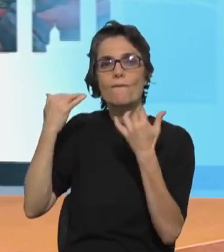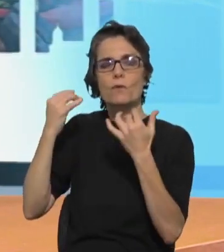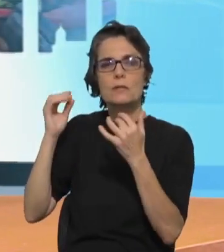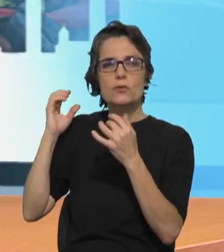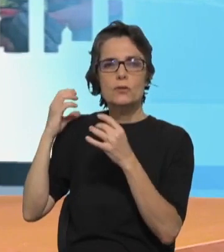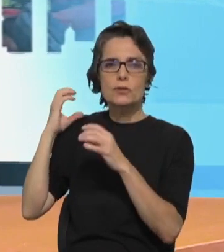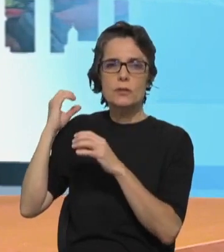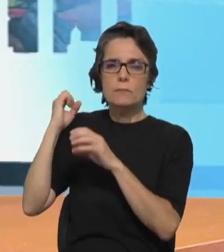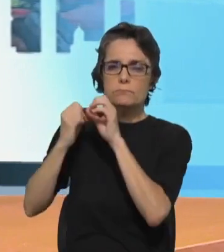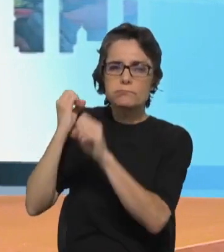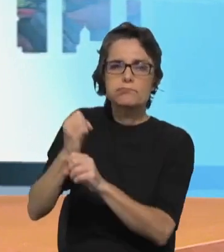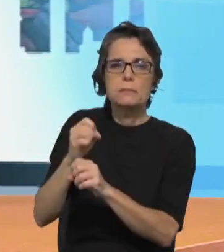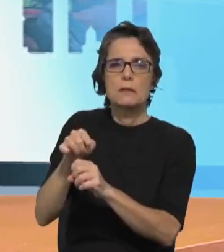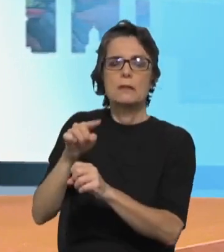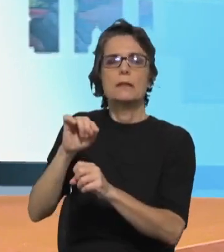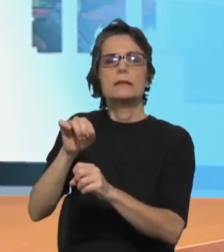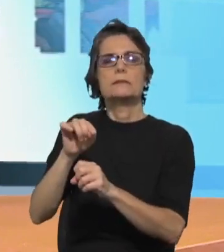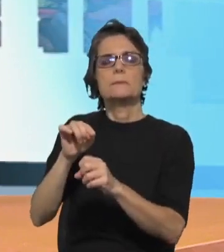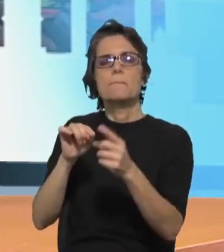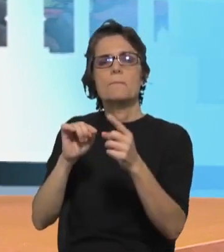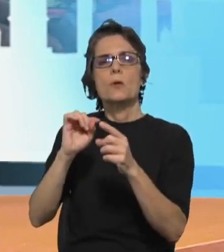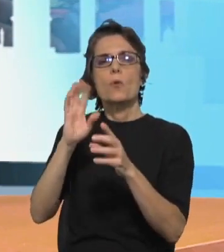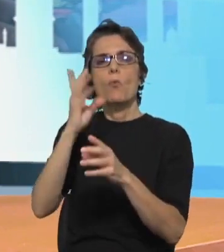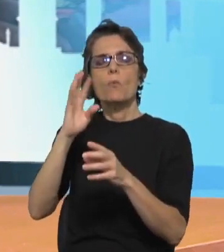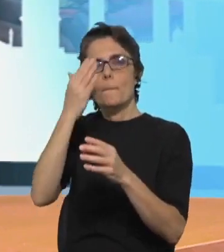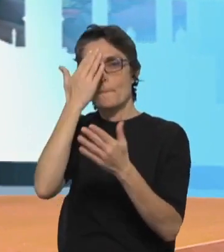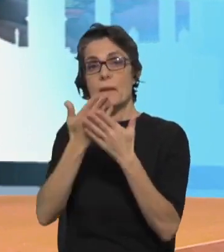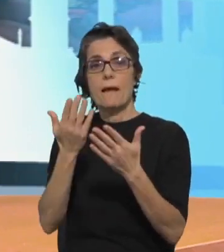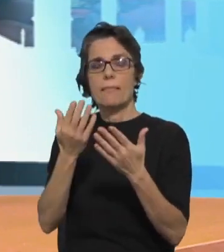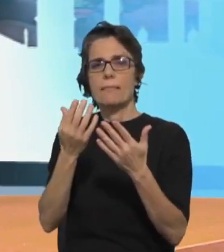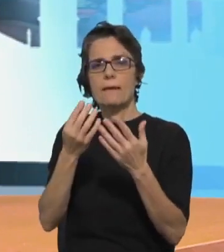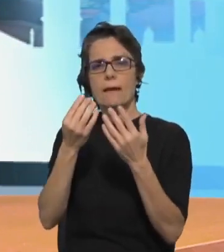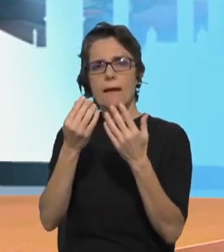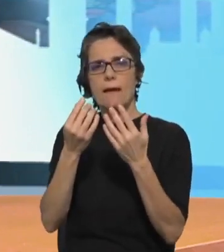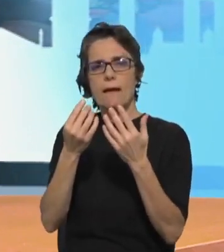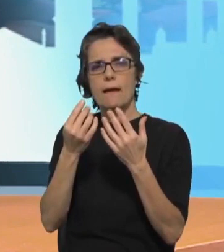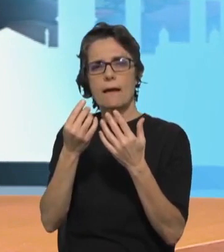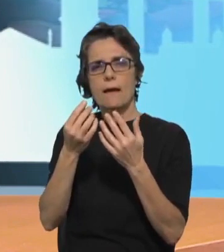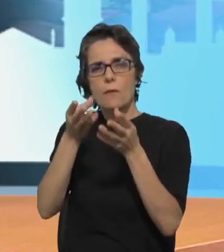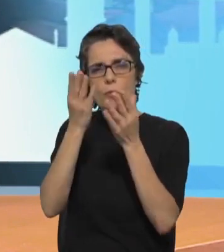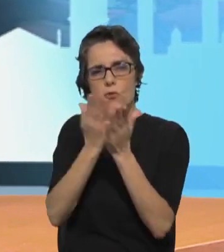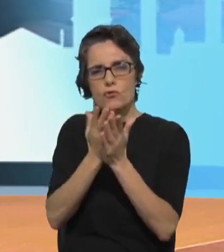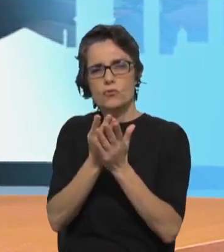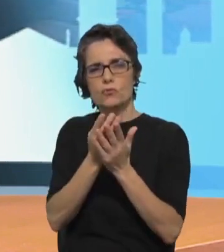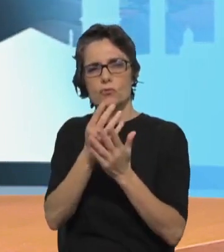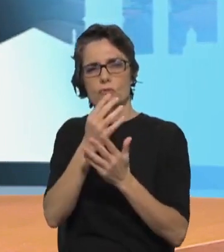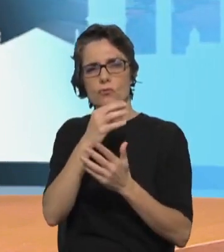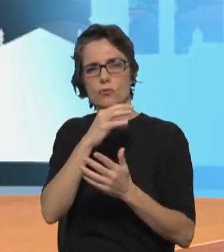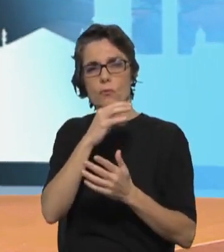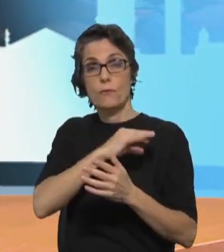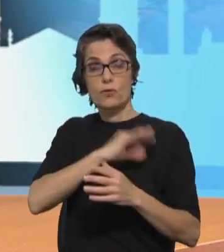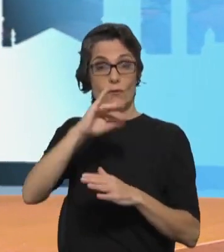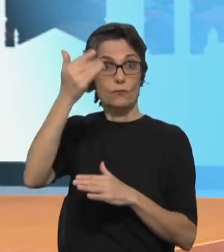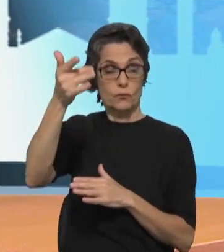futuros jornalistas e profissionais de comunicação, é muito importante que eles tenham consciência também deste papel que estão a ter, ou seja, eles não estão apenas